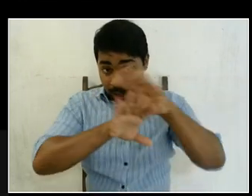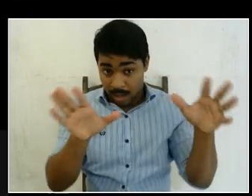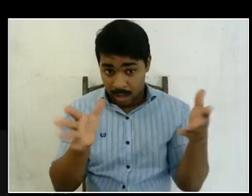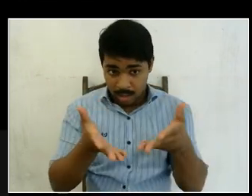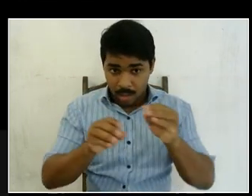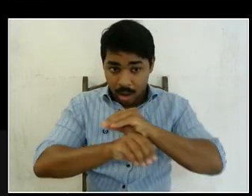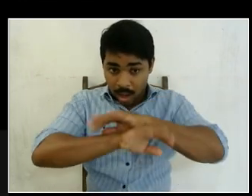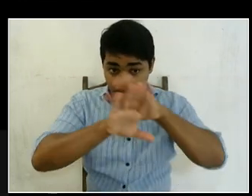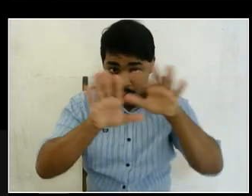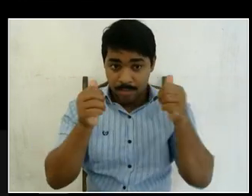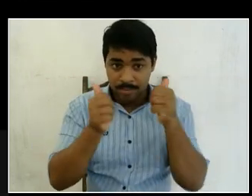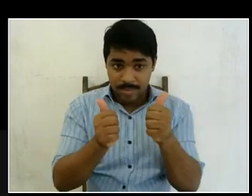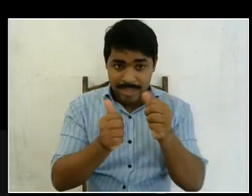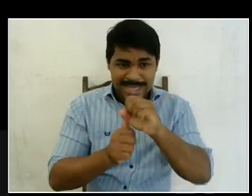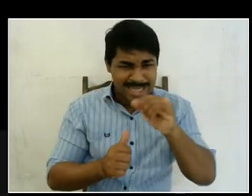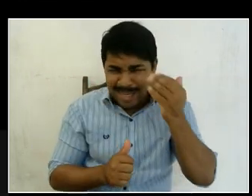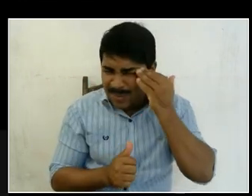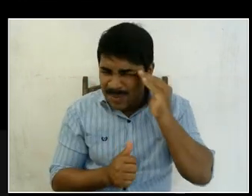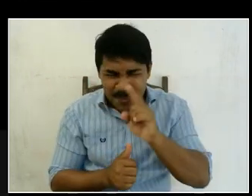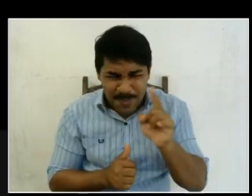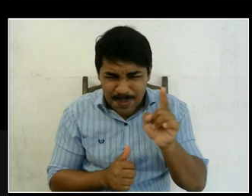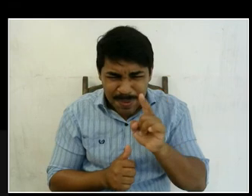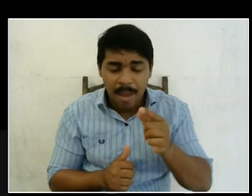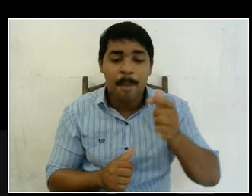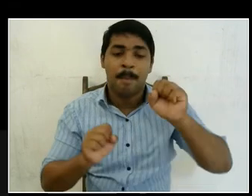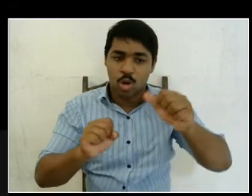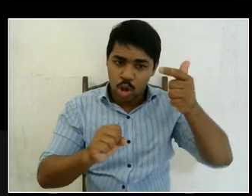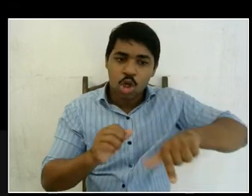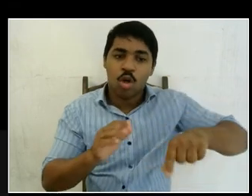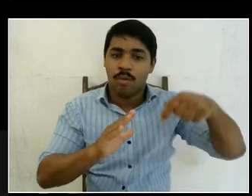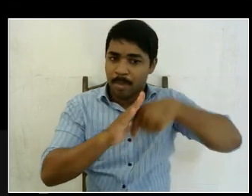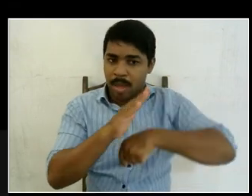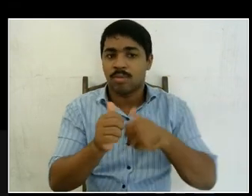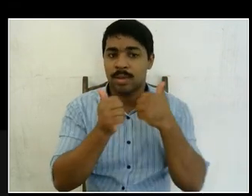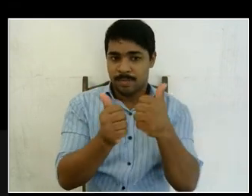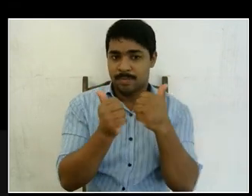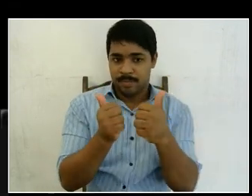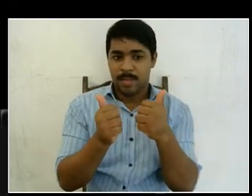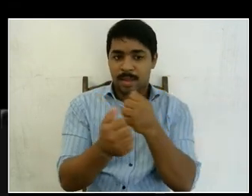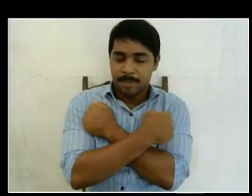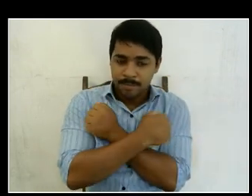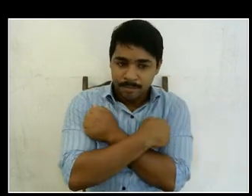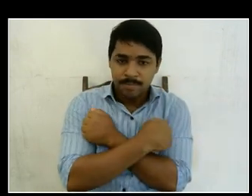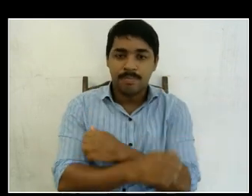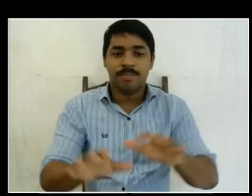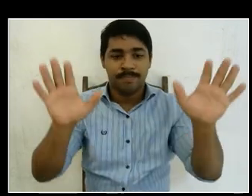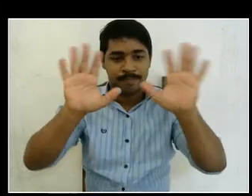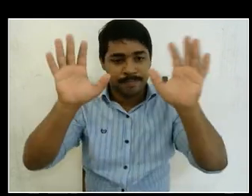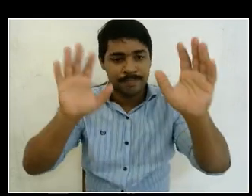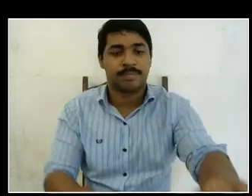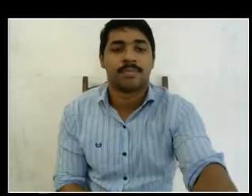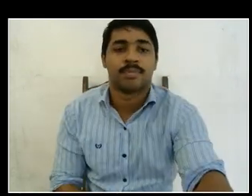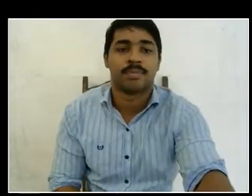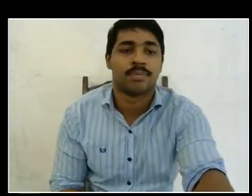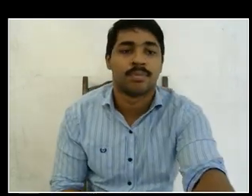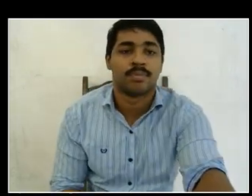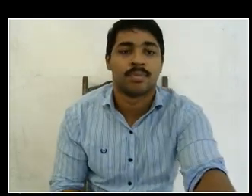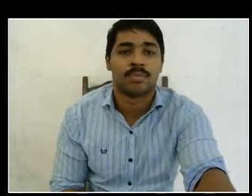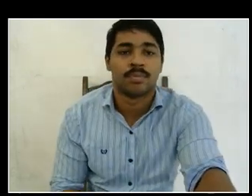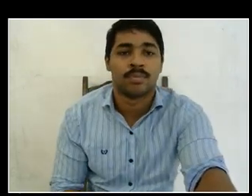conteúdo agora, tá? Caso não tenha entendido, é só entrar em contato. Um abraço. Tchau, tchau, Israel.